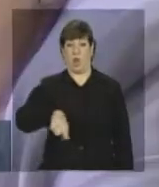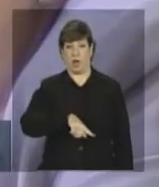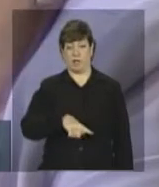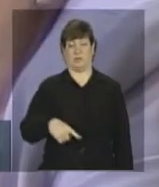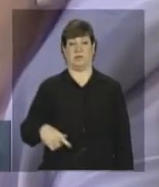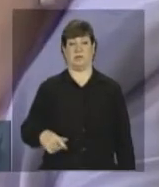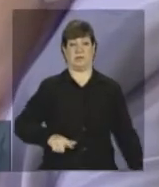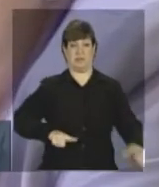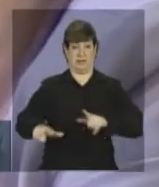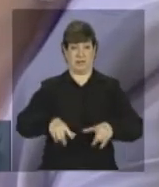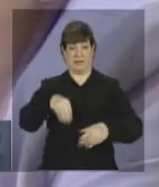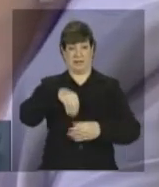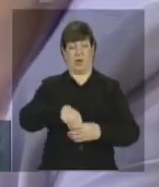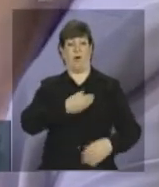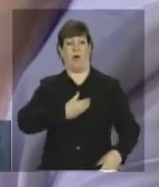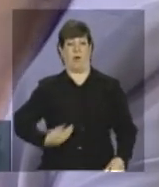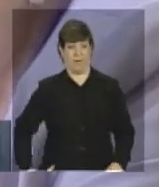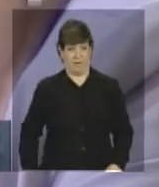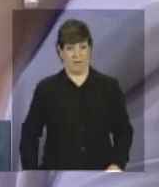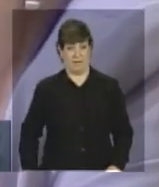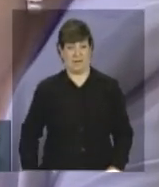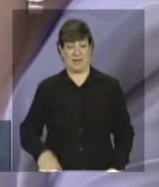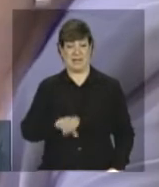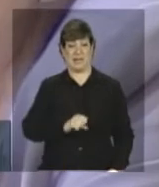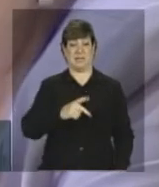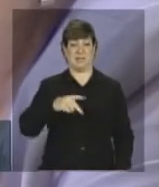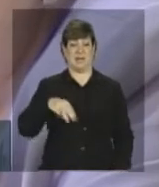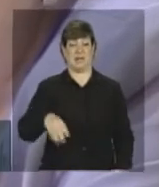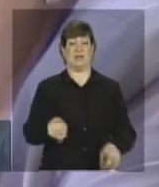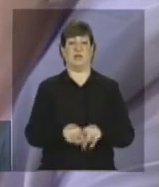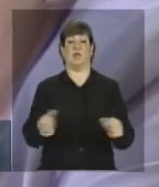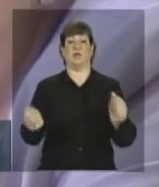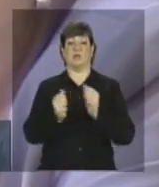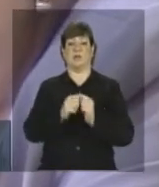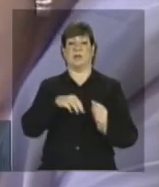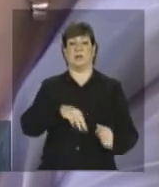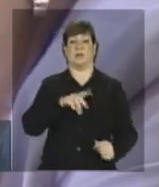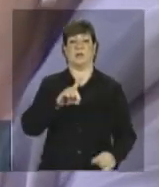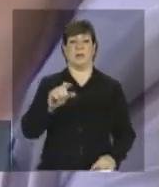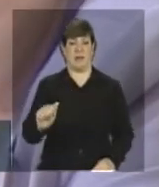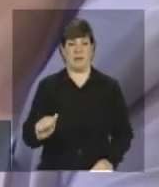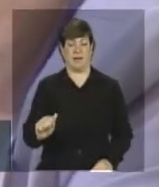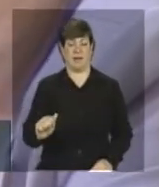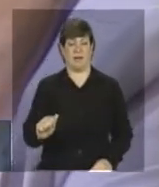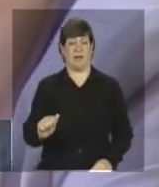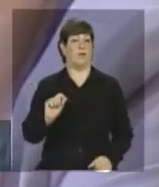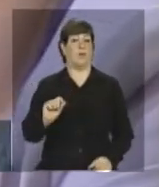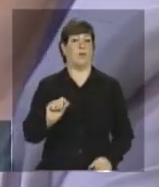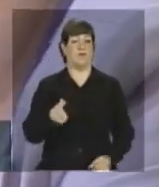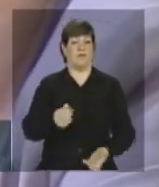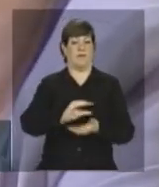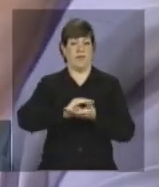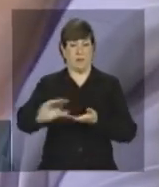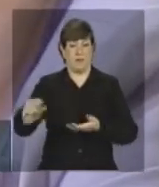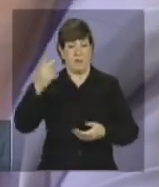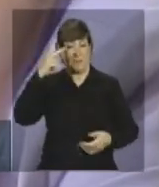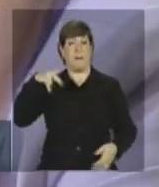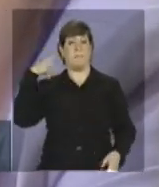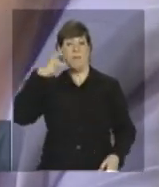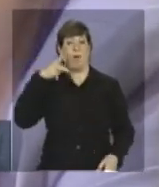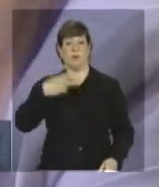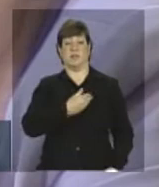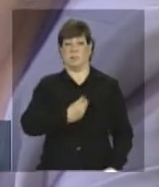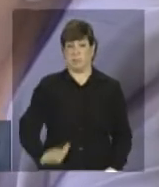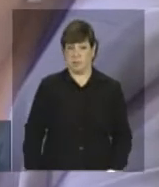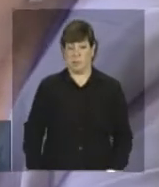governo, enquanto SPM e em conjunto com o MDA, é investir para que as políticas